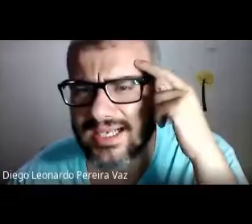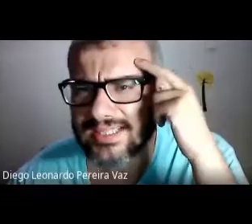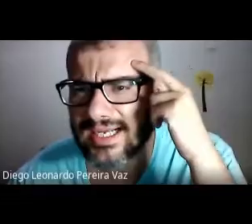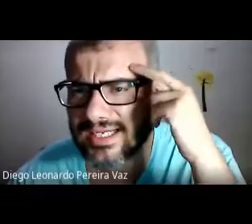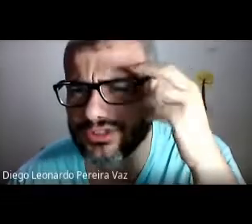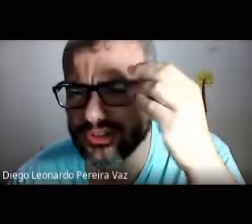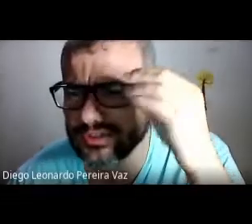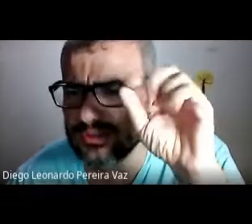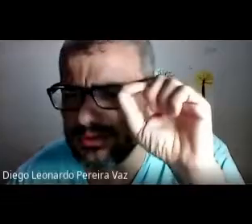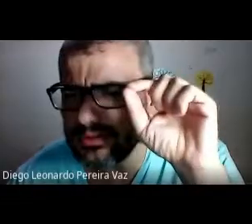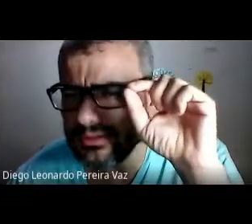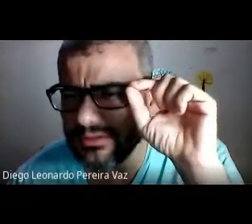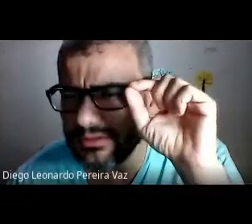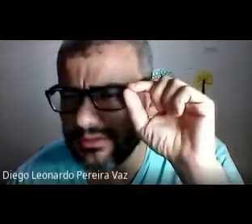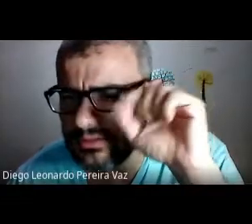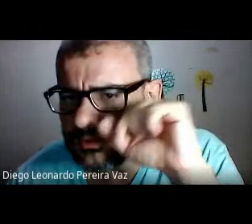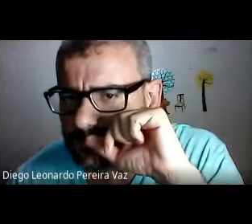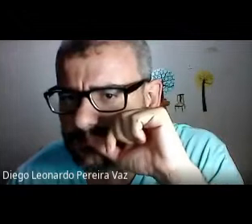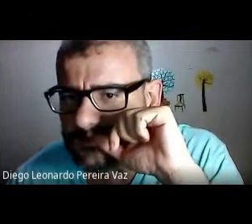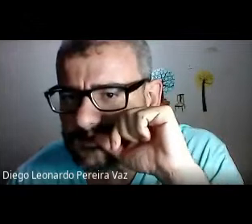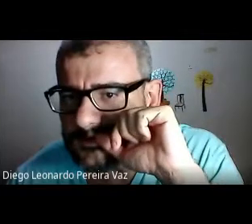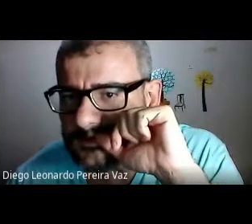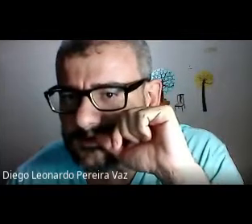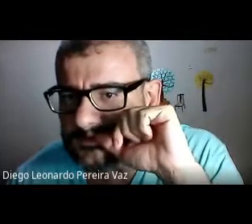O querido.